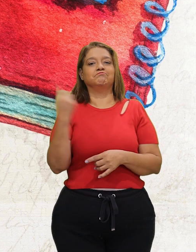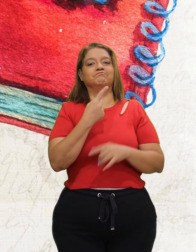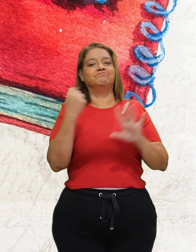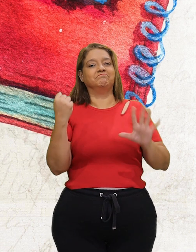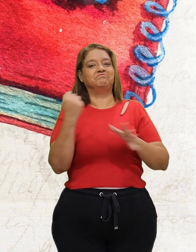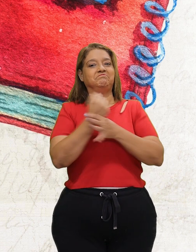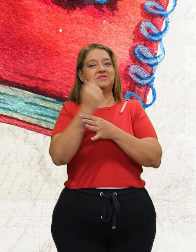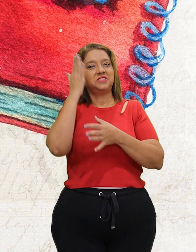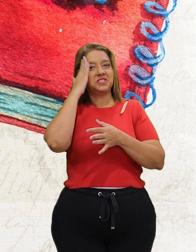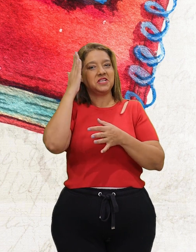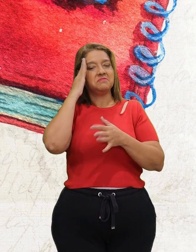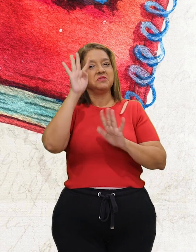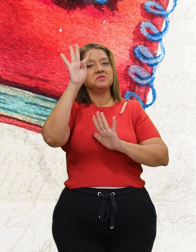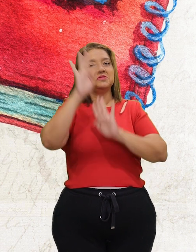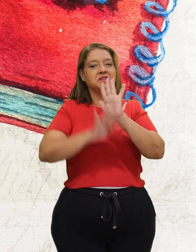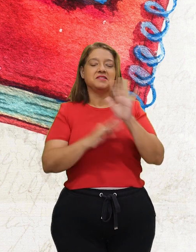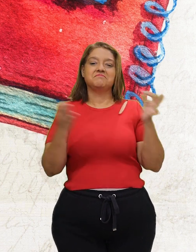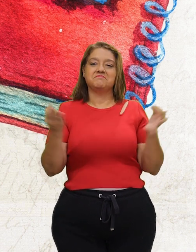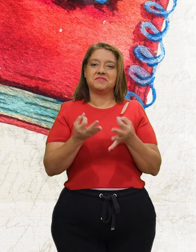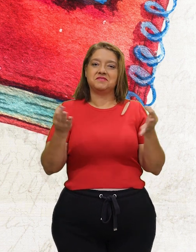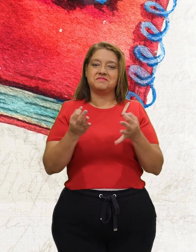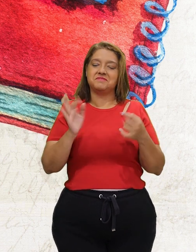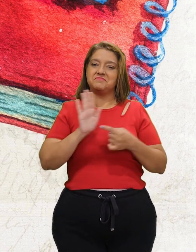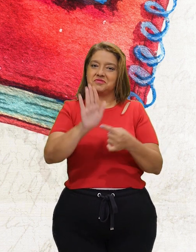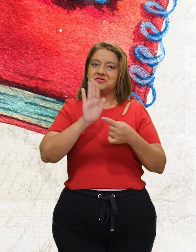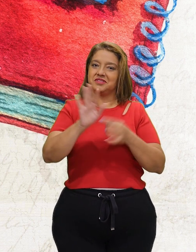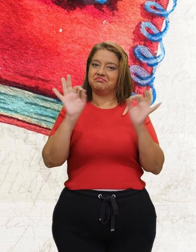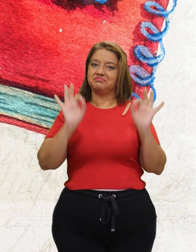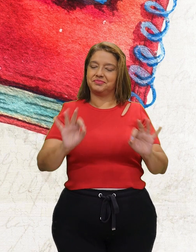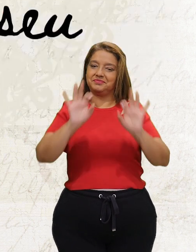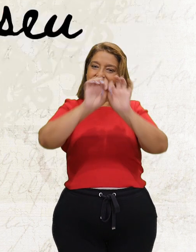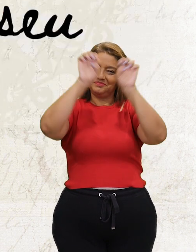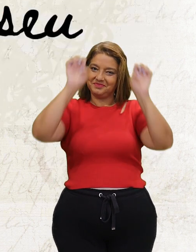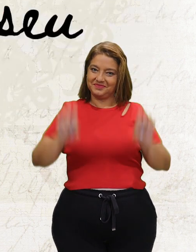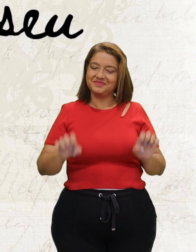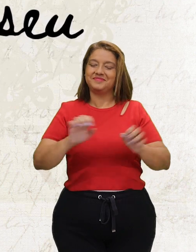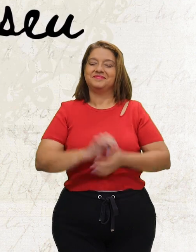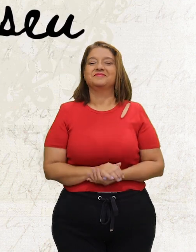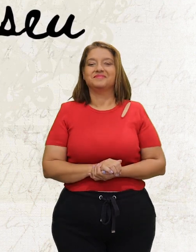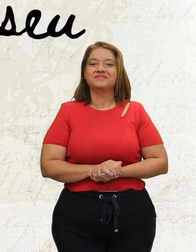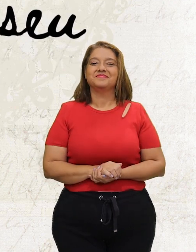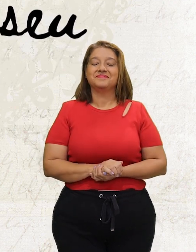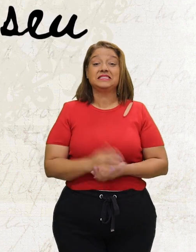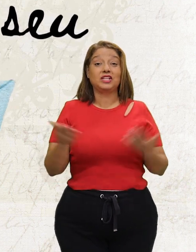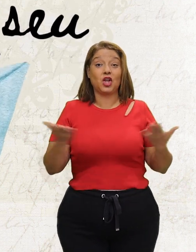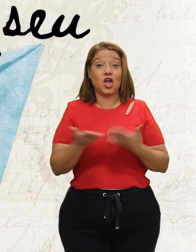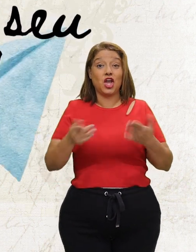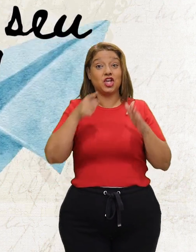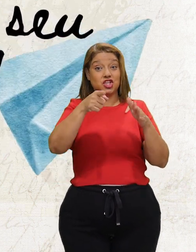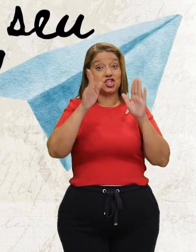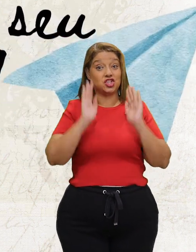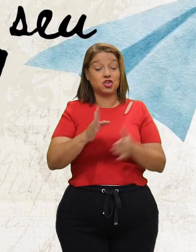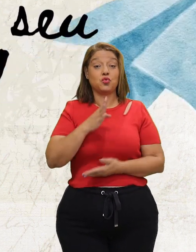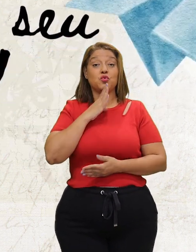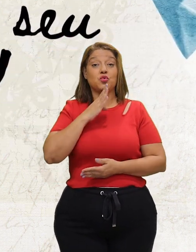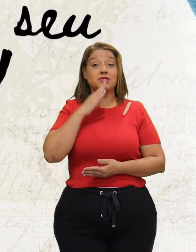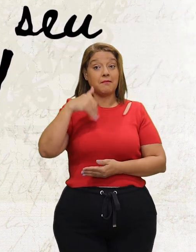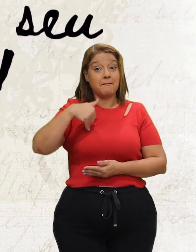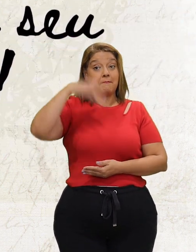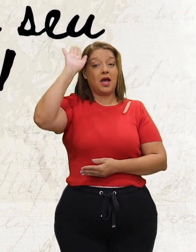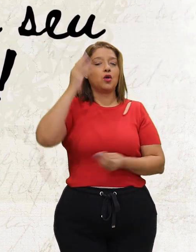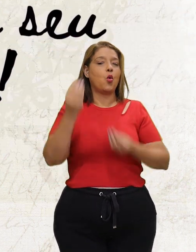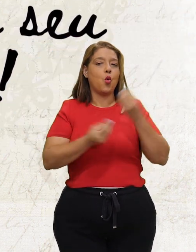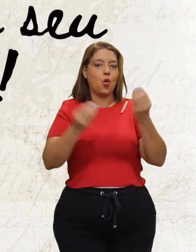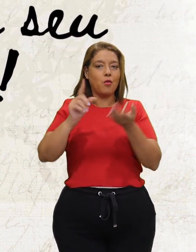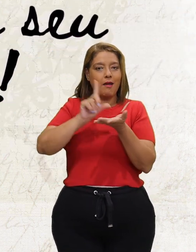texto esteja claro, persuasivo e bem estruturado. Agora que você conhece mais